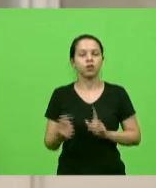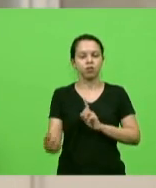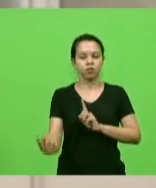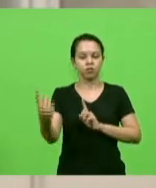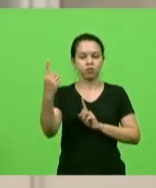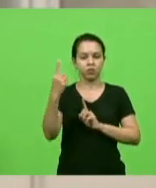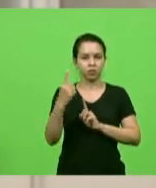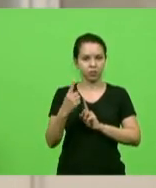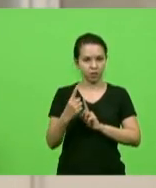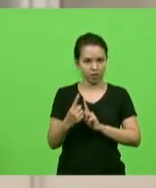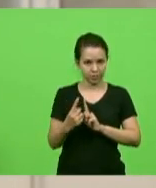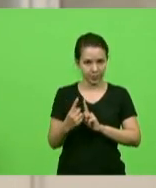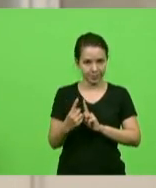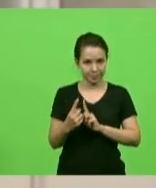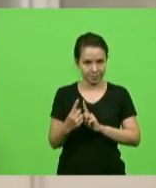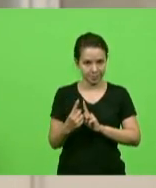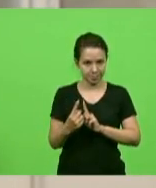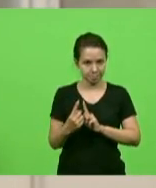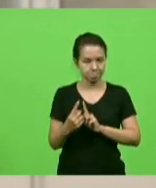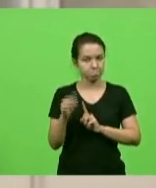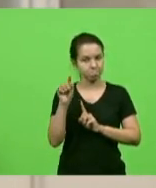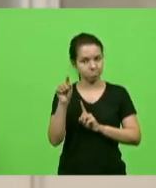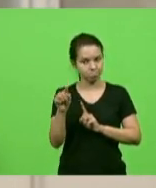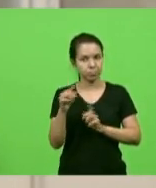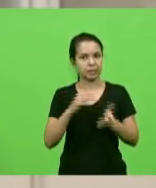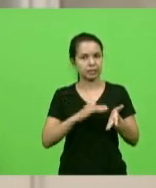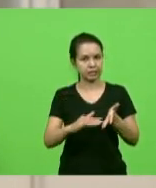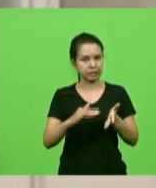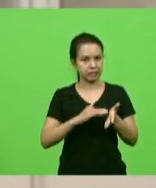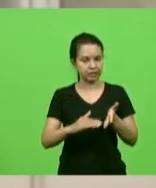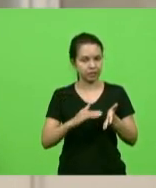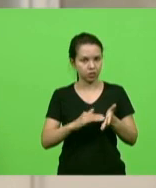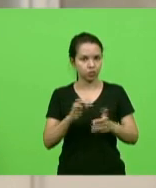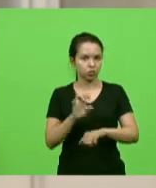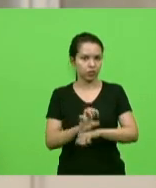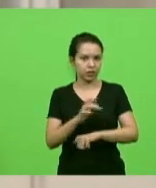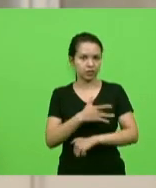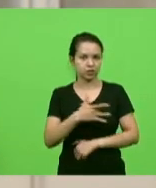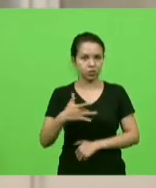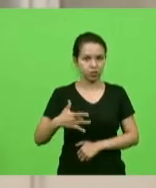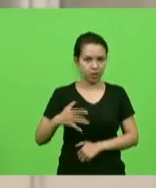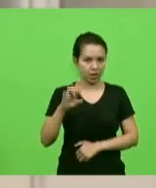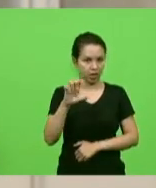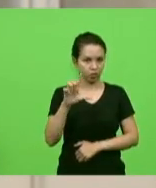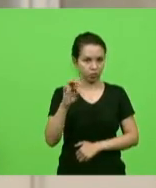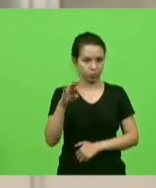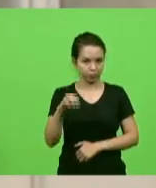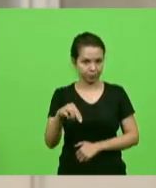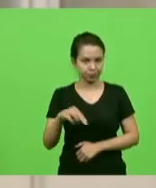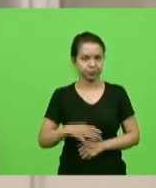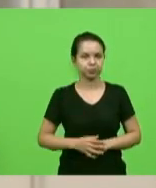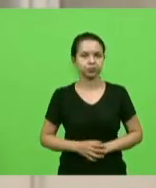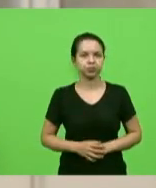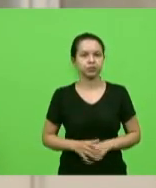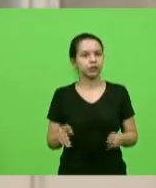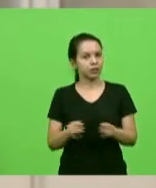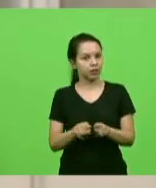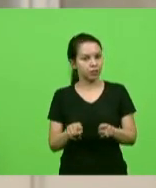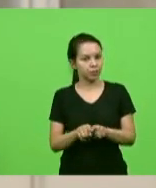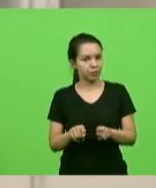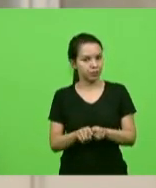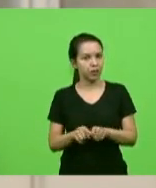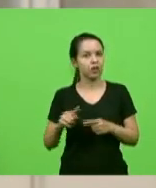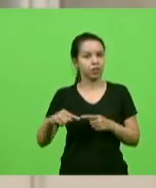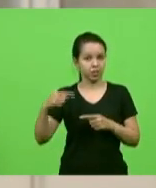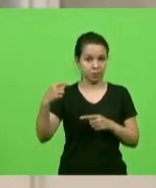procurar é tanto pelo secretário de Estado da Saúde Elton Zeferino como